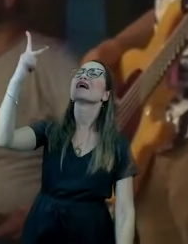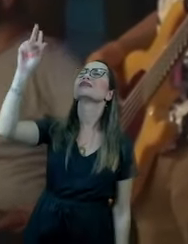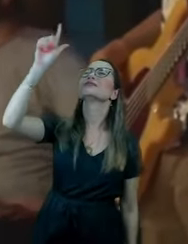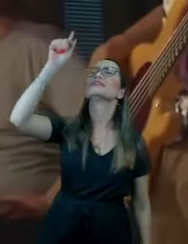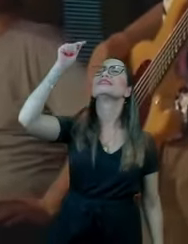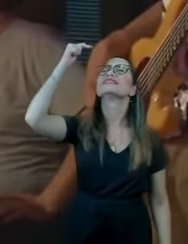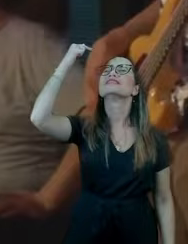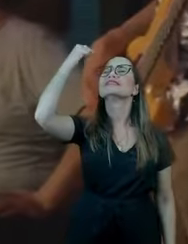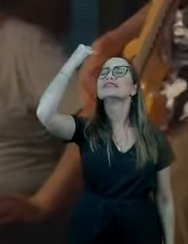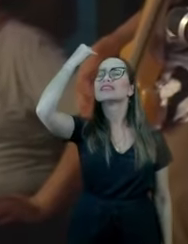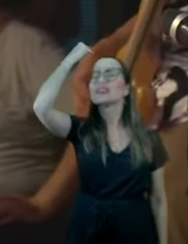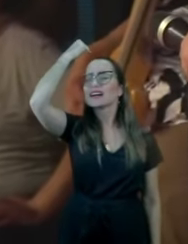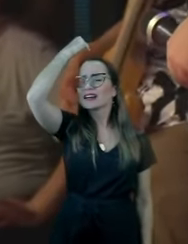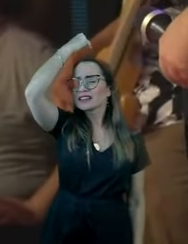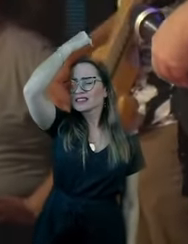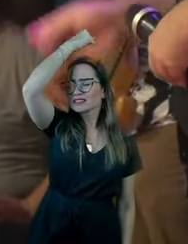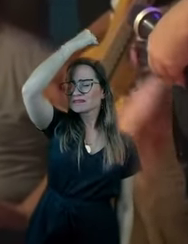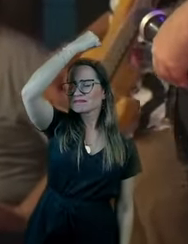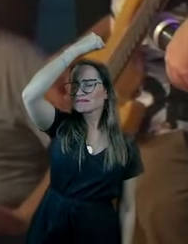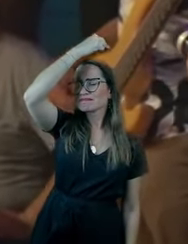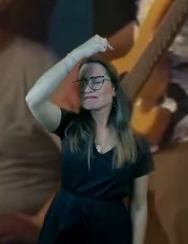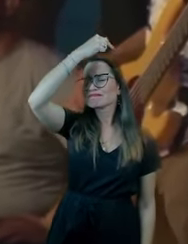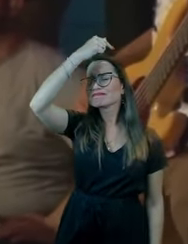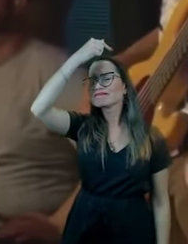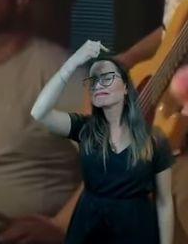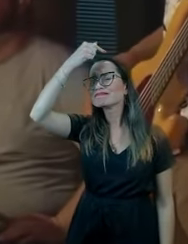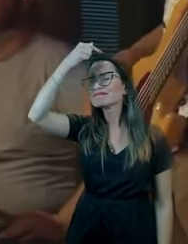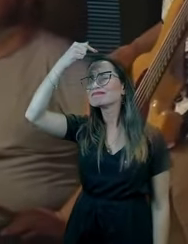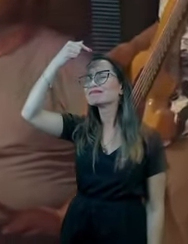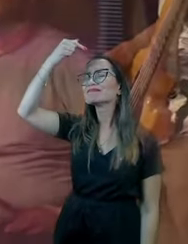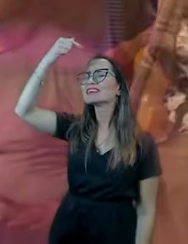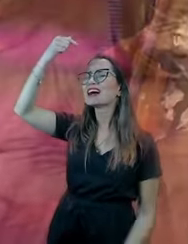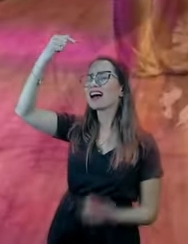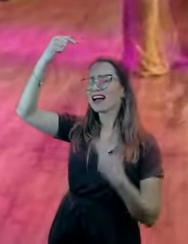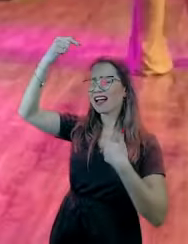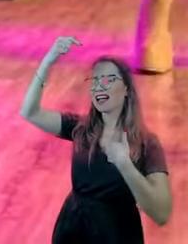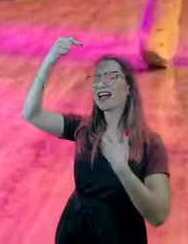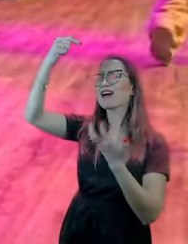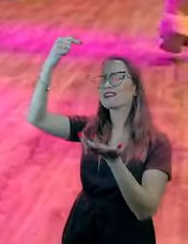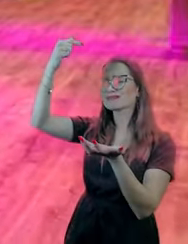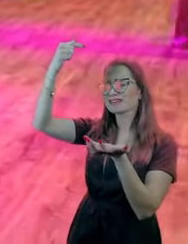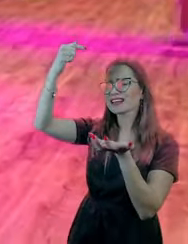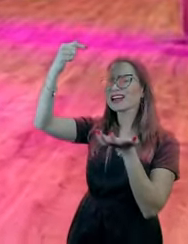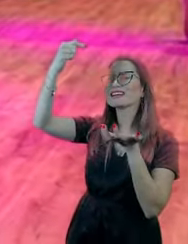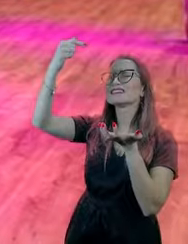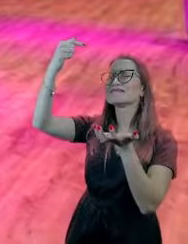Esse lugar preenche. O Senhor está te enchendo com a glória dEle agora.